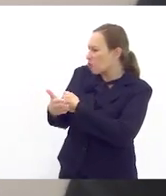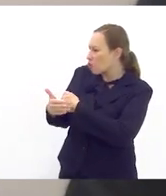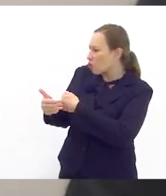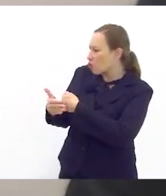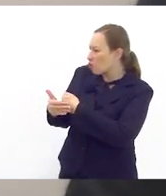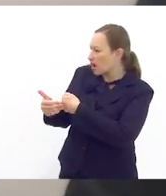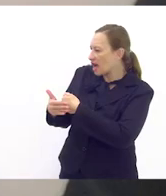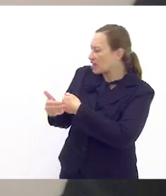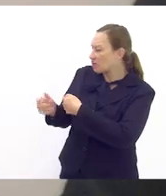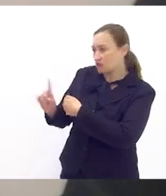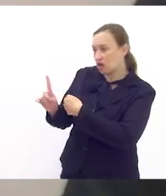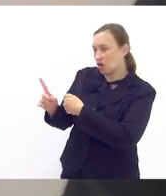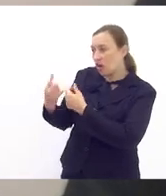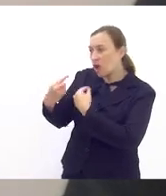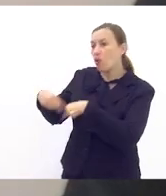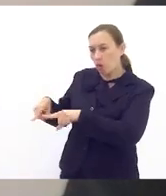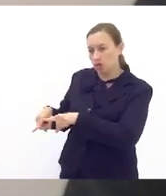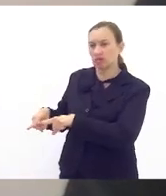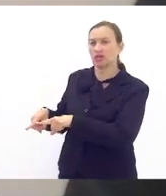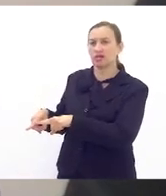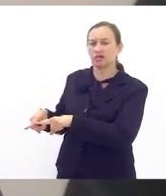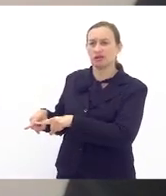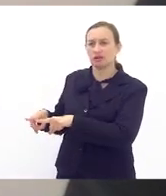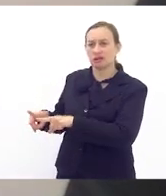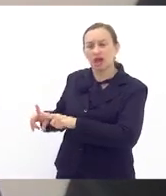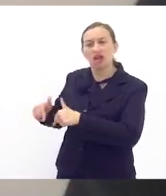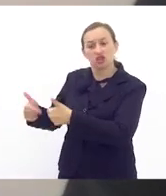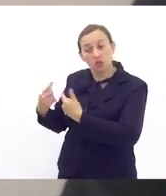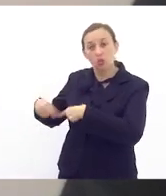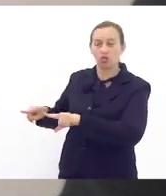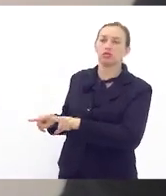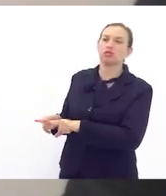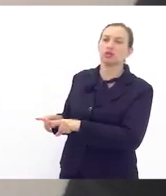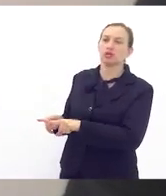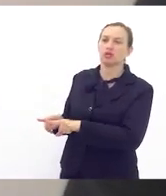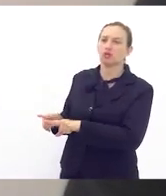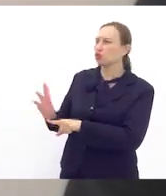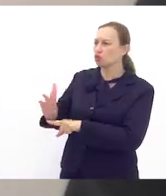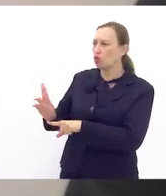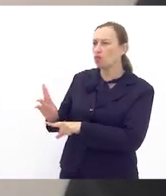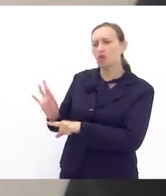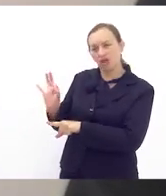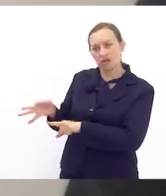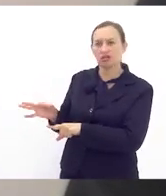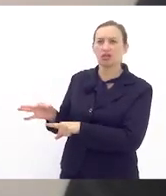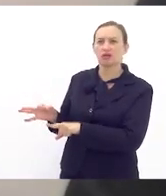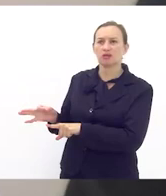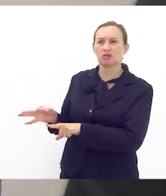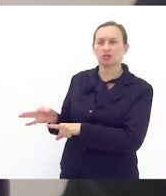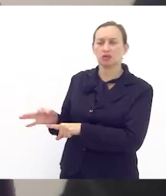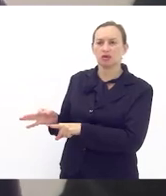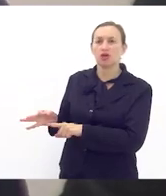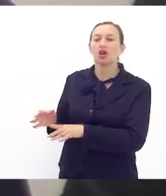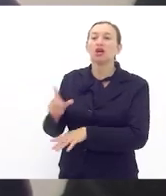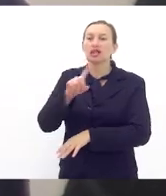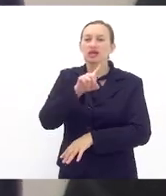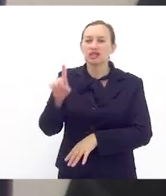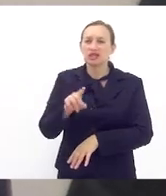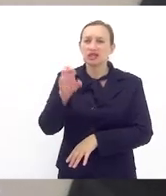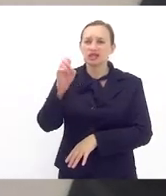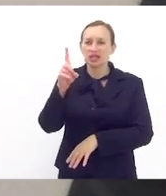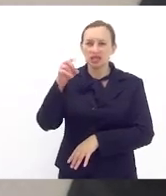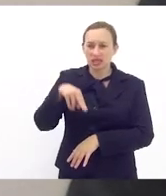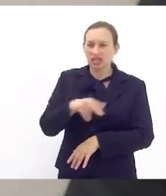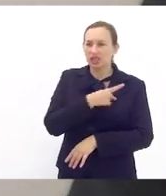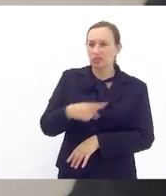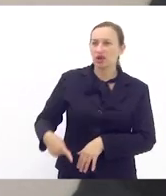CPI da enel e da Light não foi a contra o nome é esse não tem outro e zeidan foi presidente Na